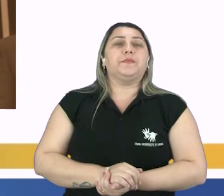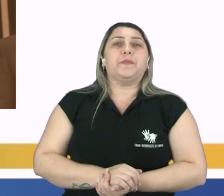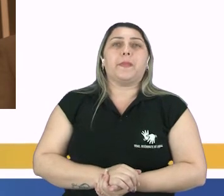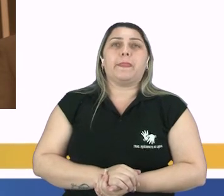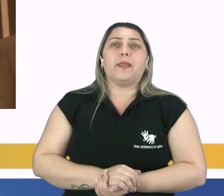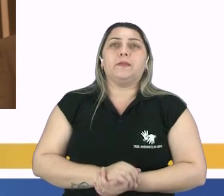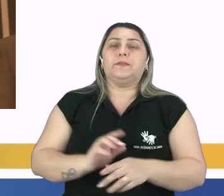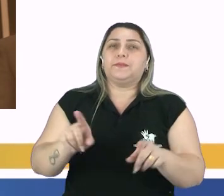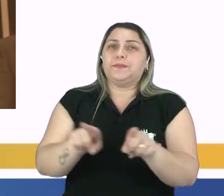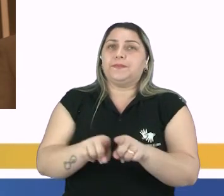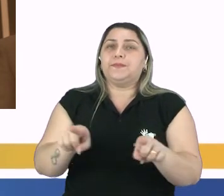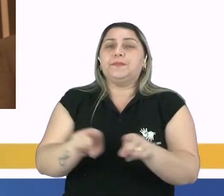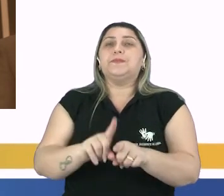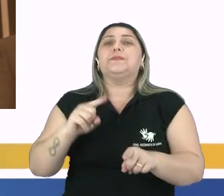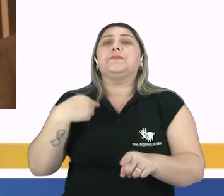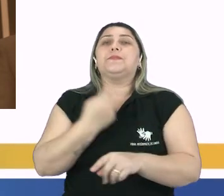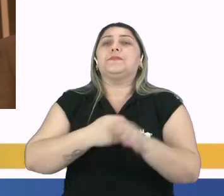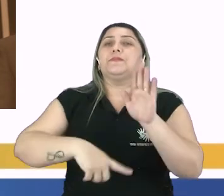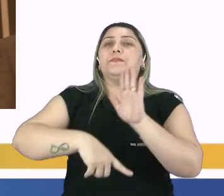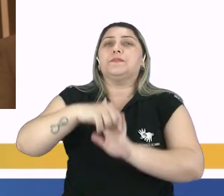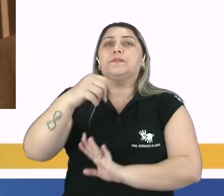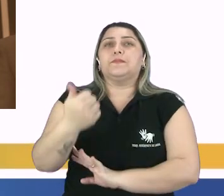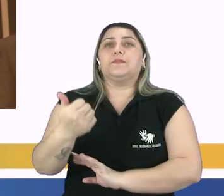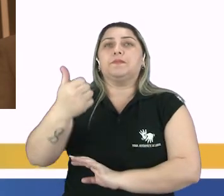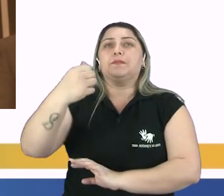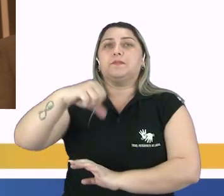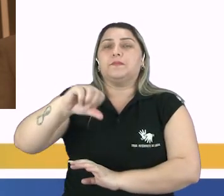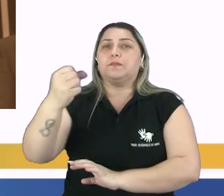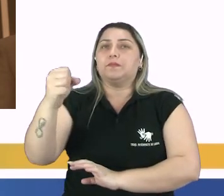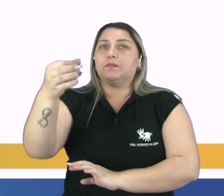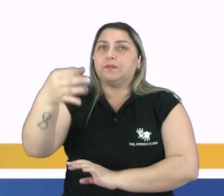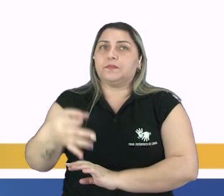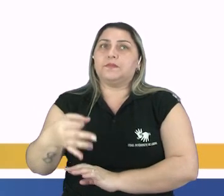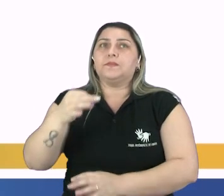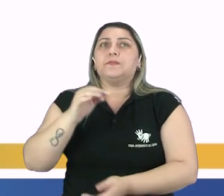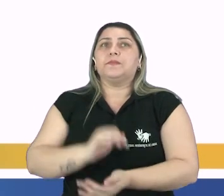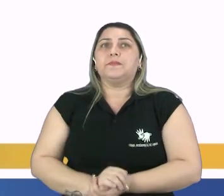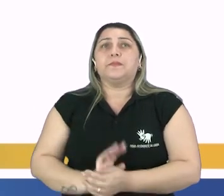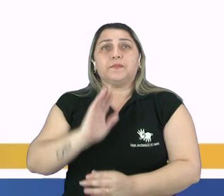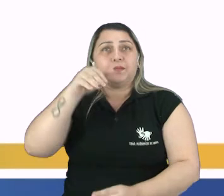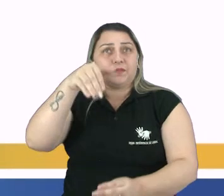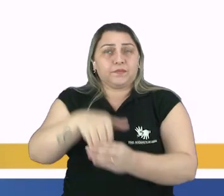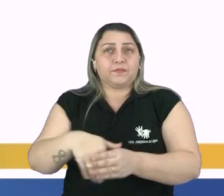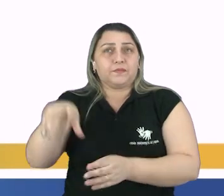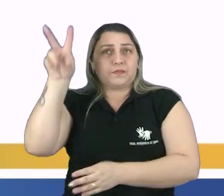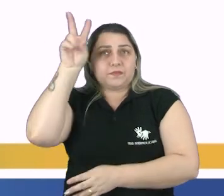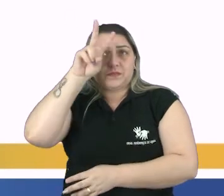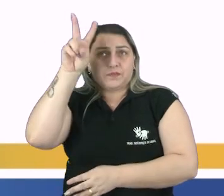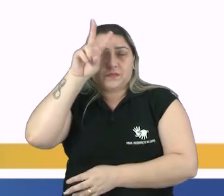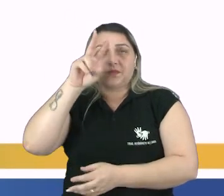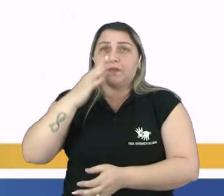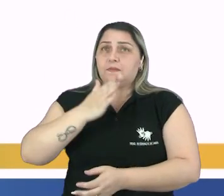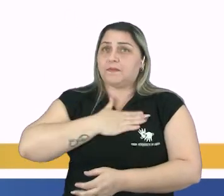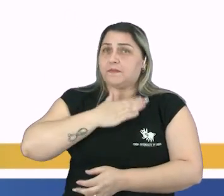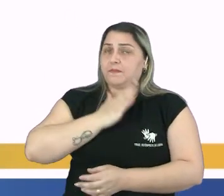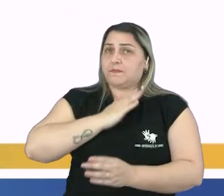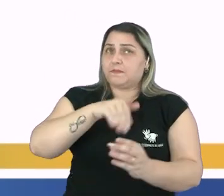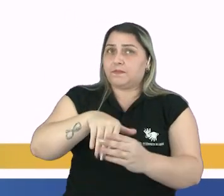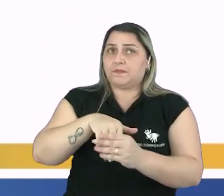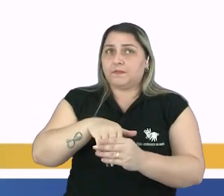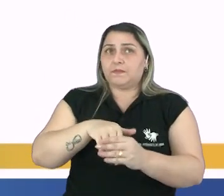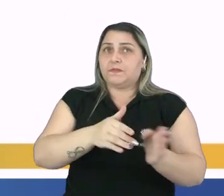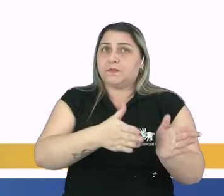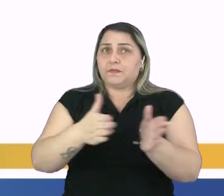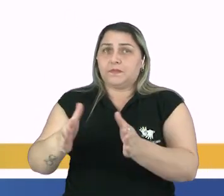tudo estabelecido pela nossa Constituição de 1988, certo? E aí, a gente tem agora um pouquinho